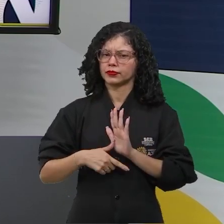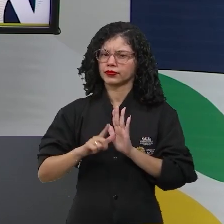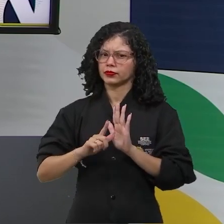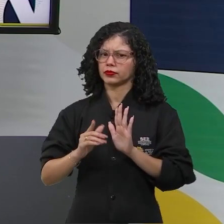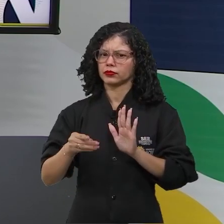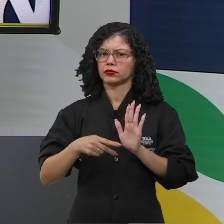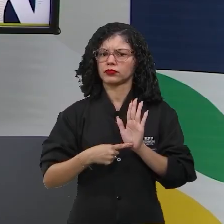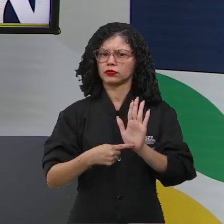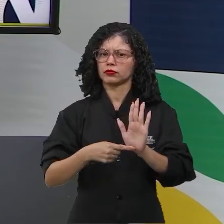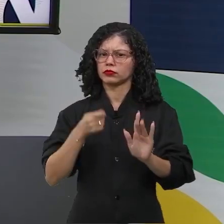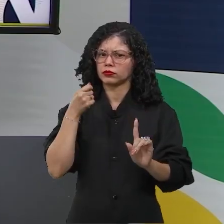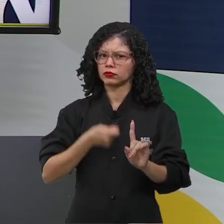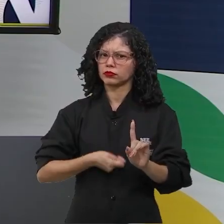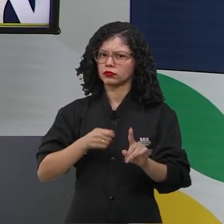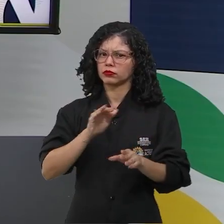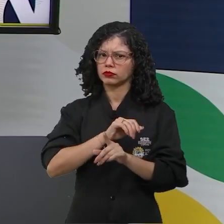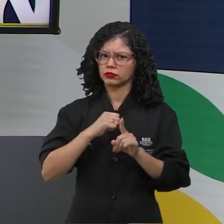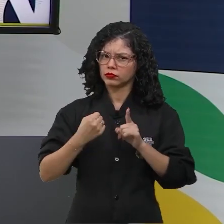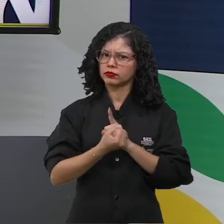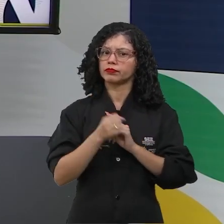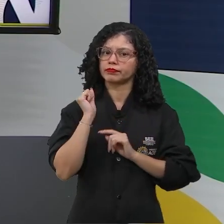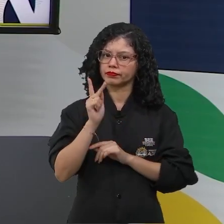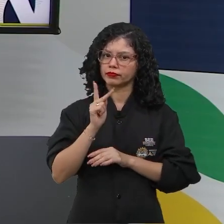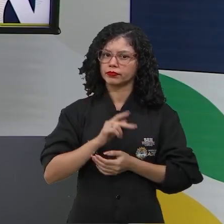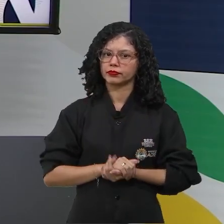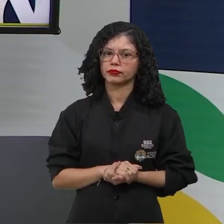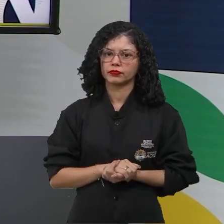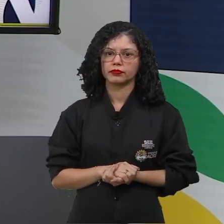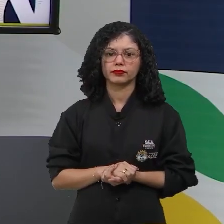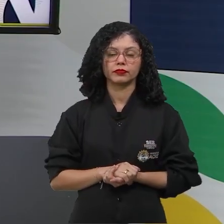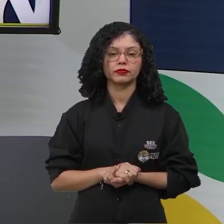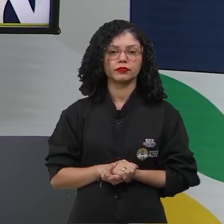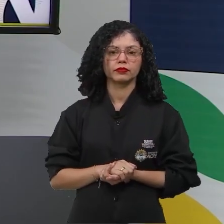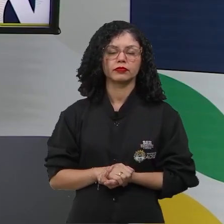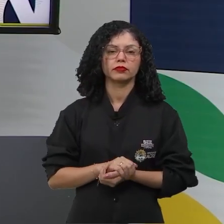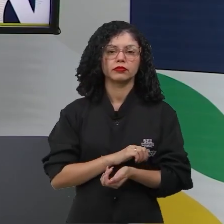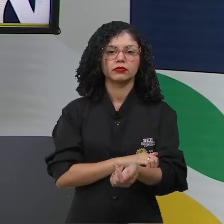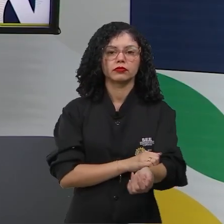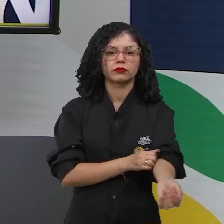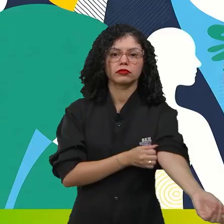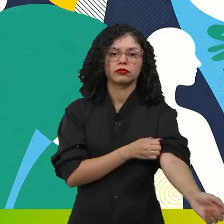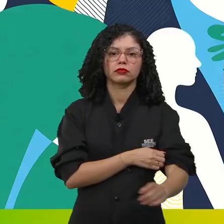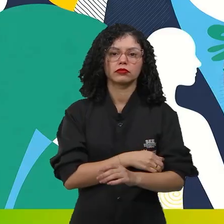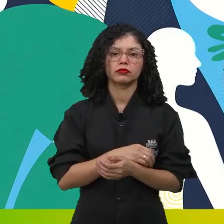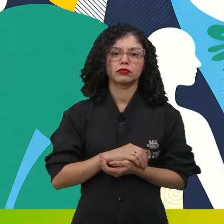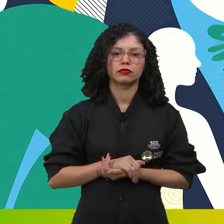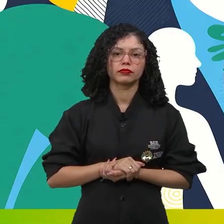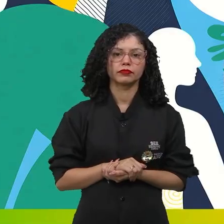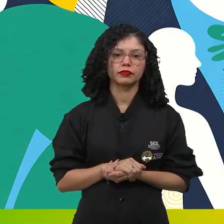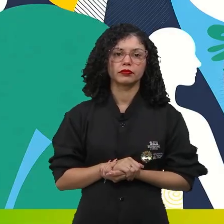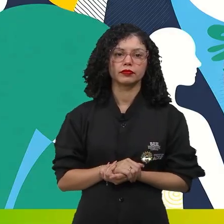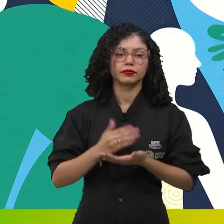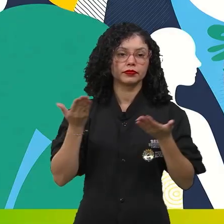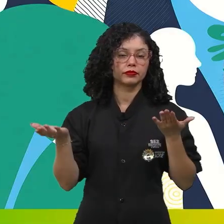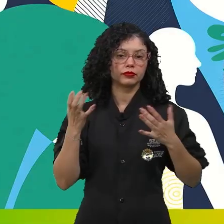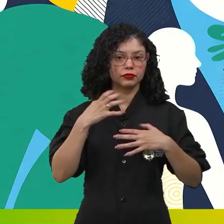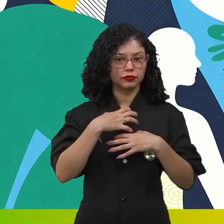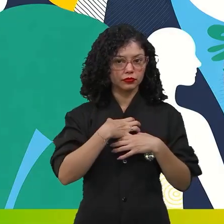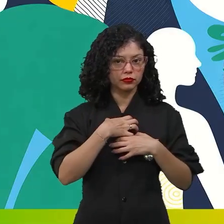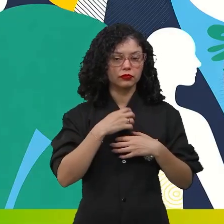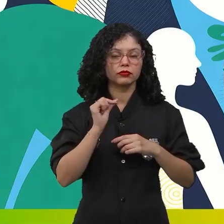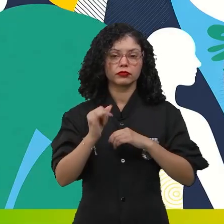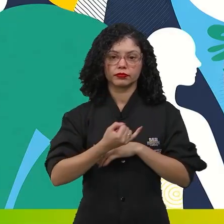previamente impostos pela sociedade, ok? Então vamos avançar e a gente vai entendendo essas correlações. Vamos lá. Então aqui, ó. Nesse sentido,